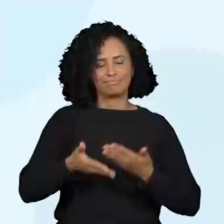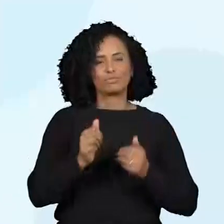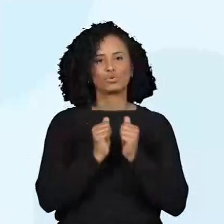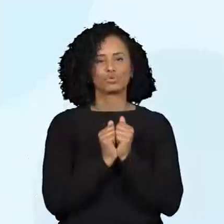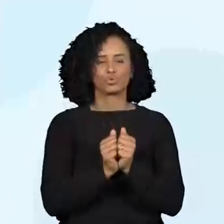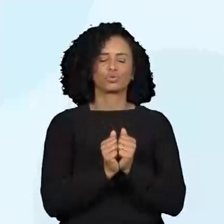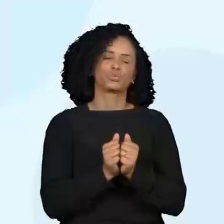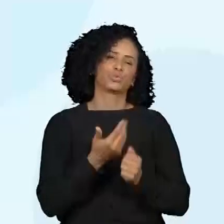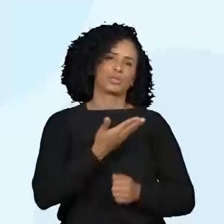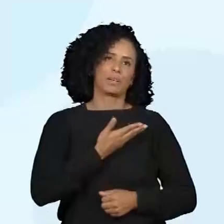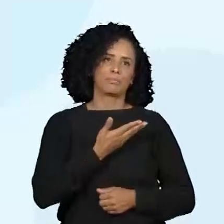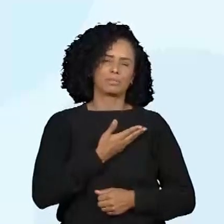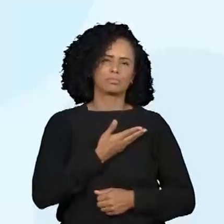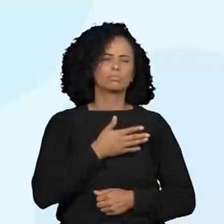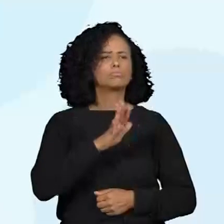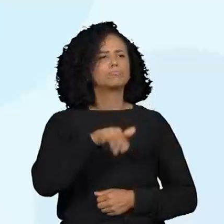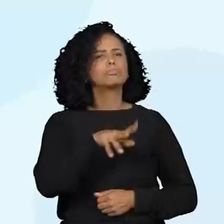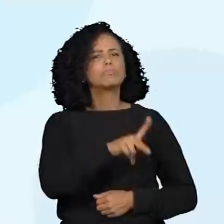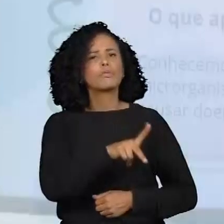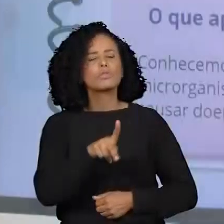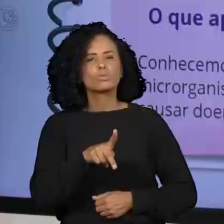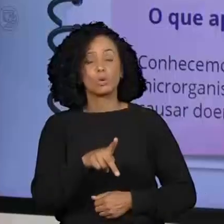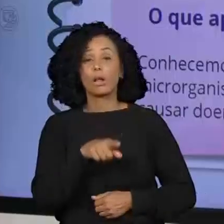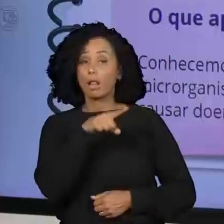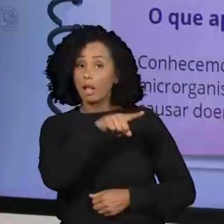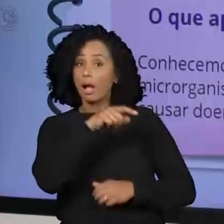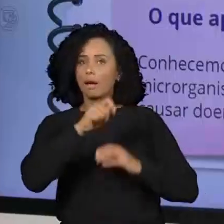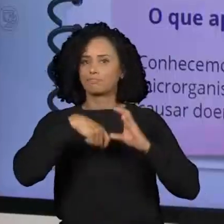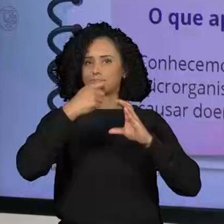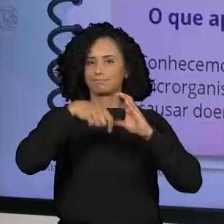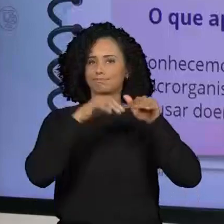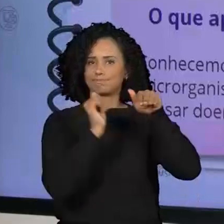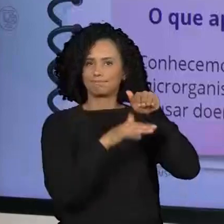fica a dica de que lá no repositório de vídeos tem um